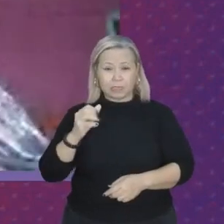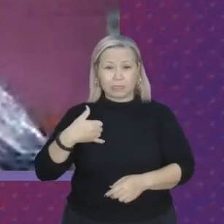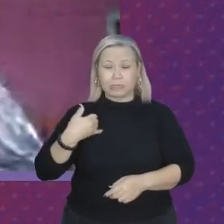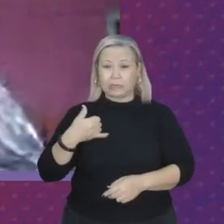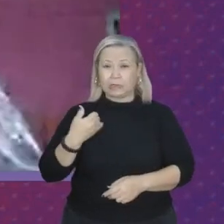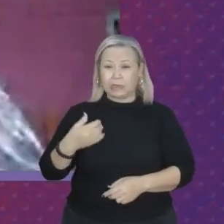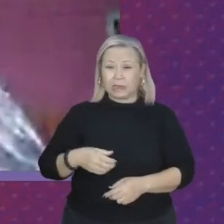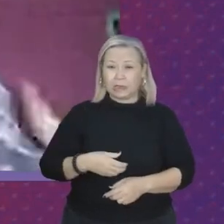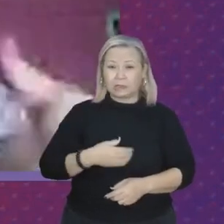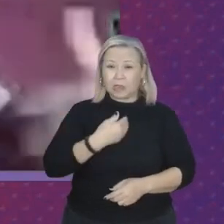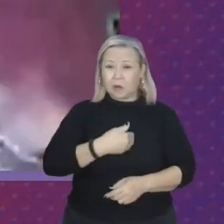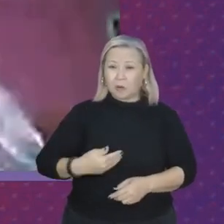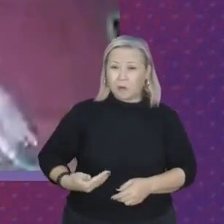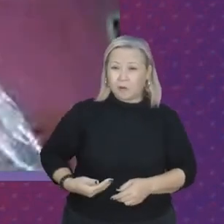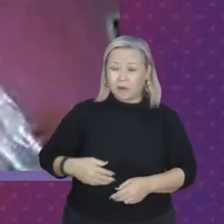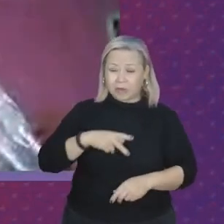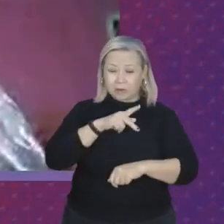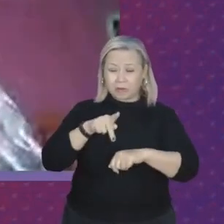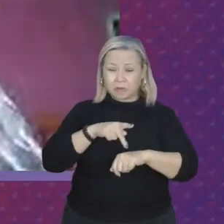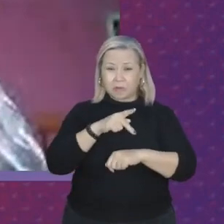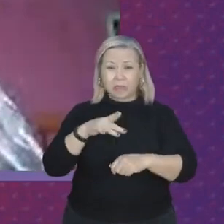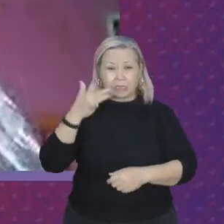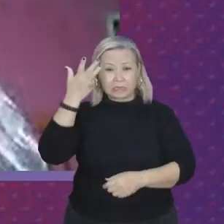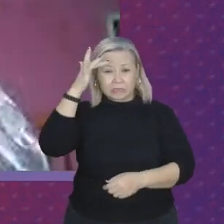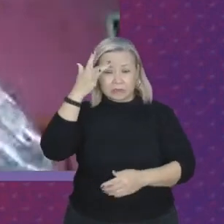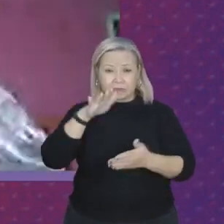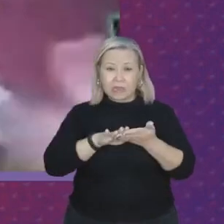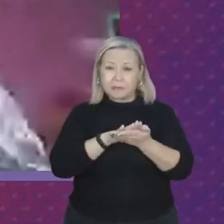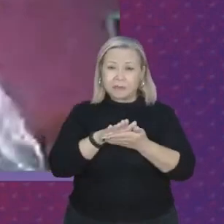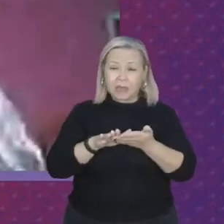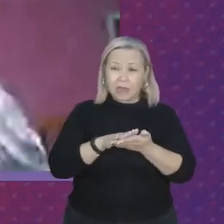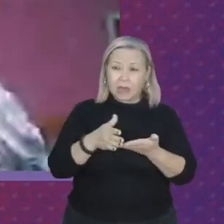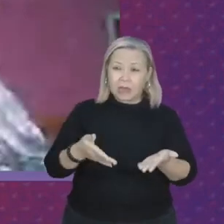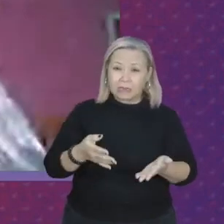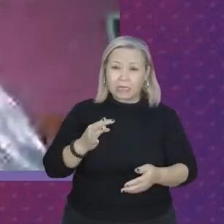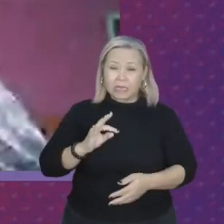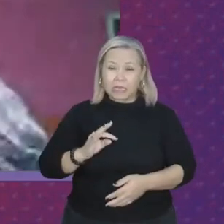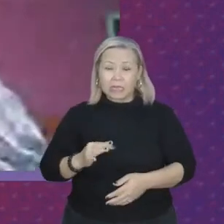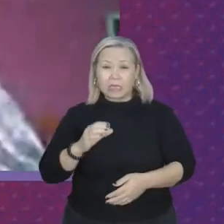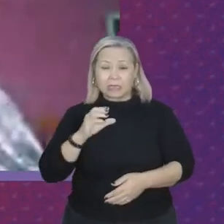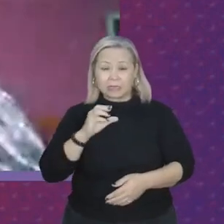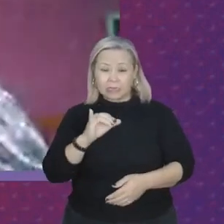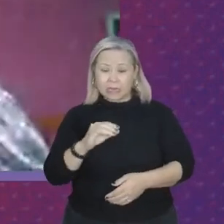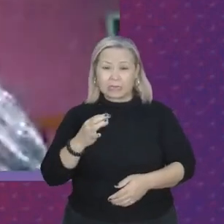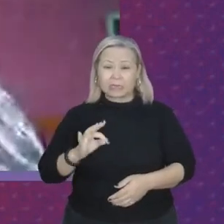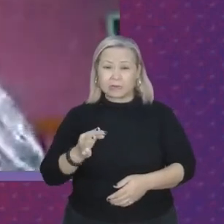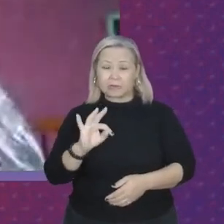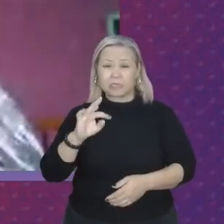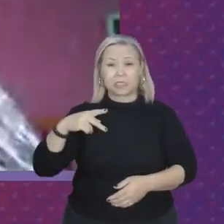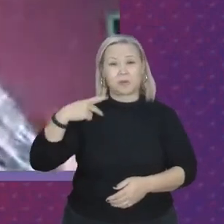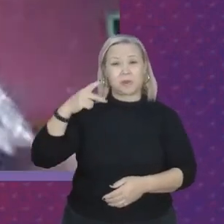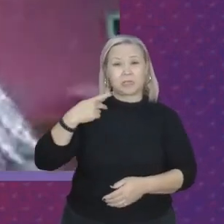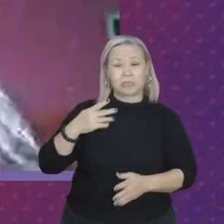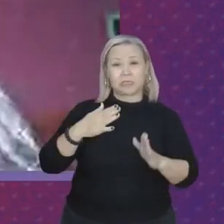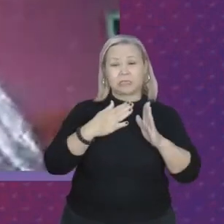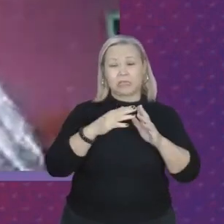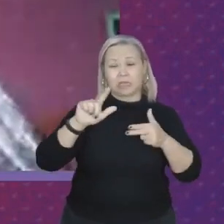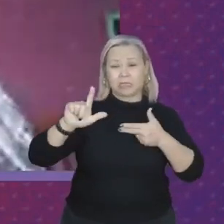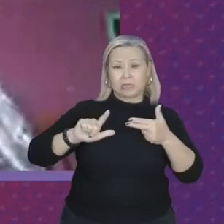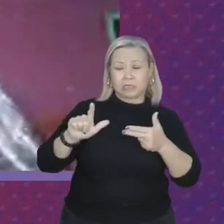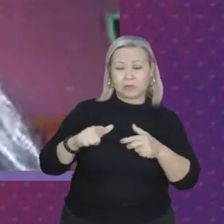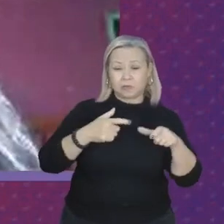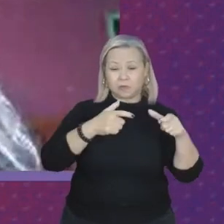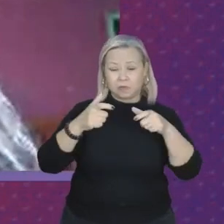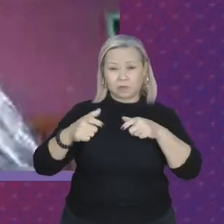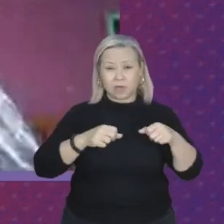país sequer sabem como é, e aí eu adoro usar o exemplo da tecnologia, né, porque essas pessoas que estão ali nos parlamentos, nas casas legislativas, nos